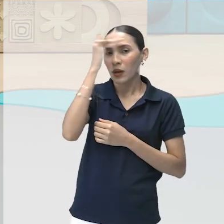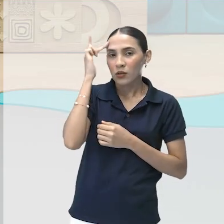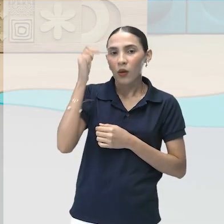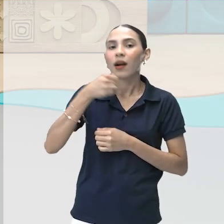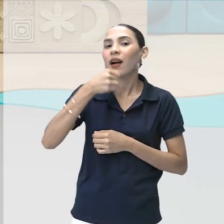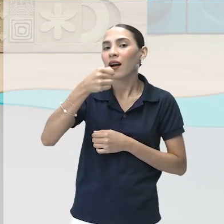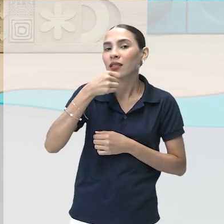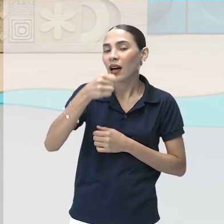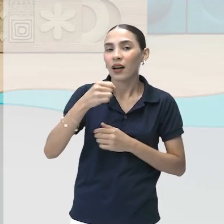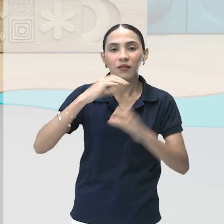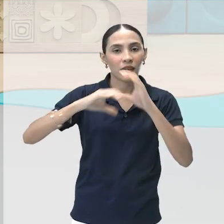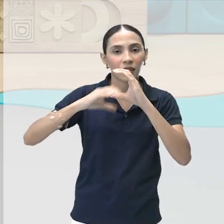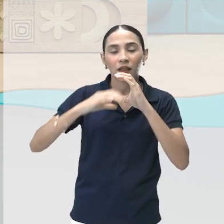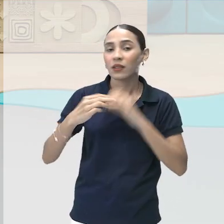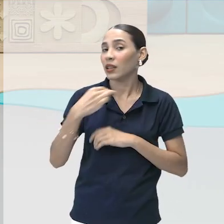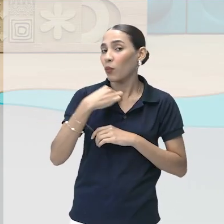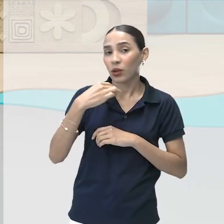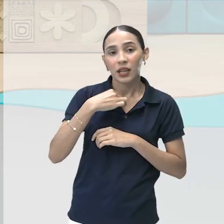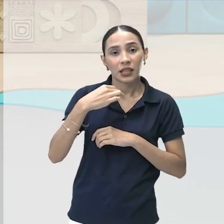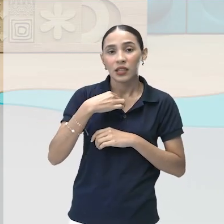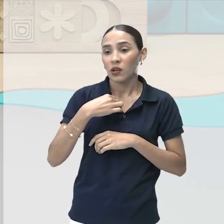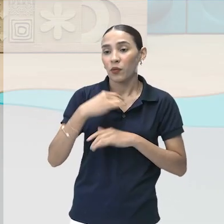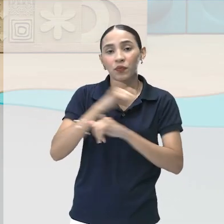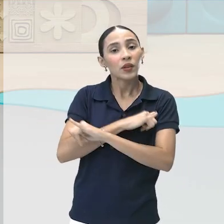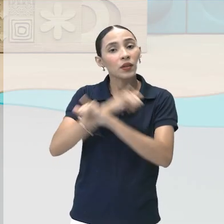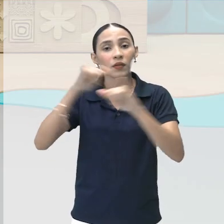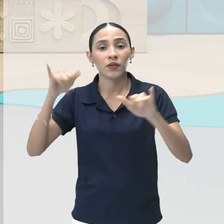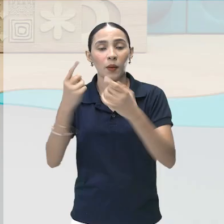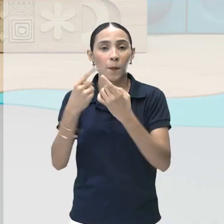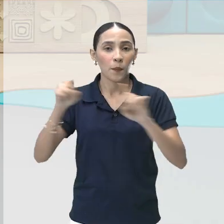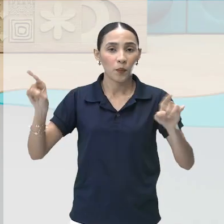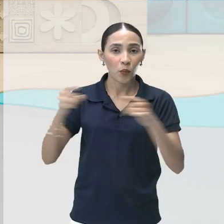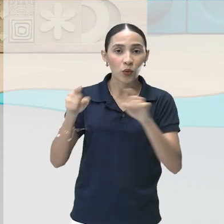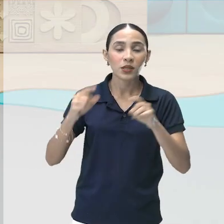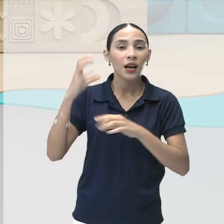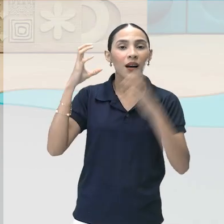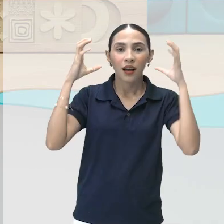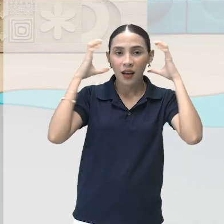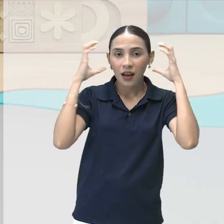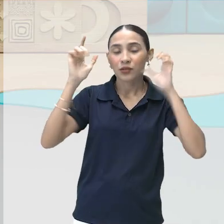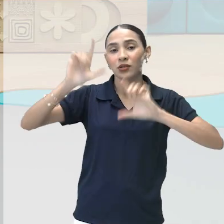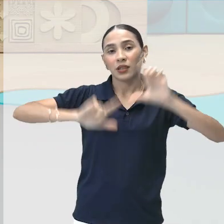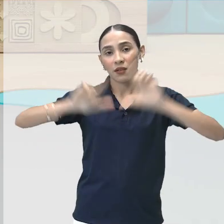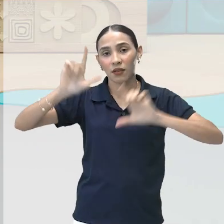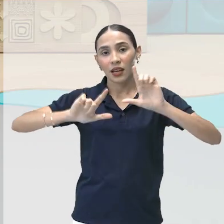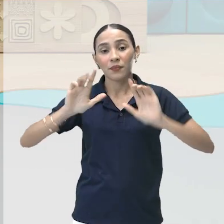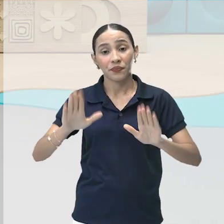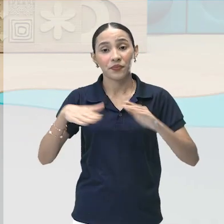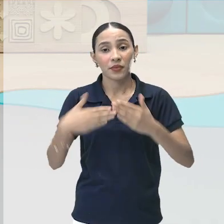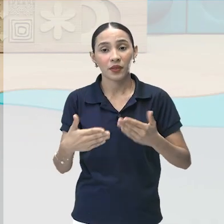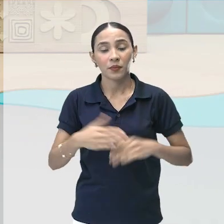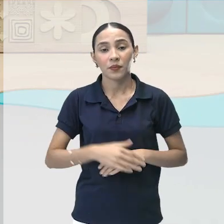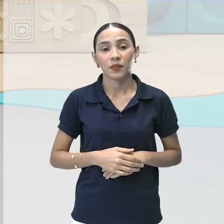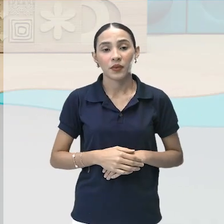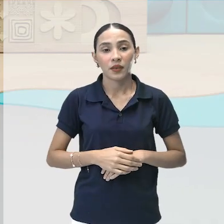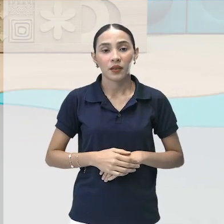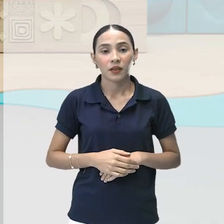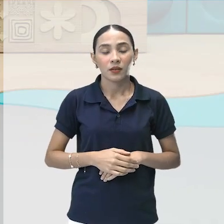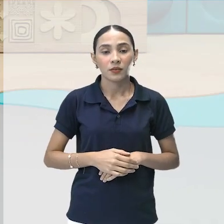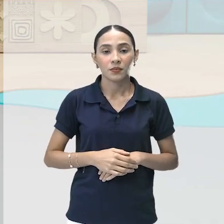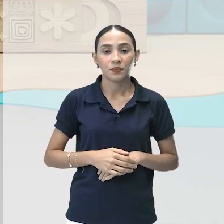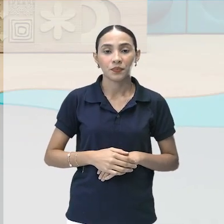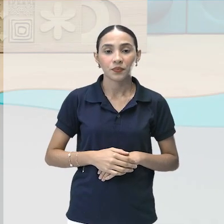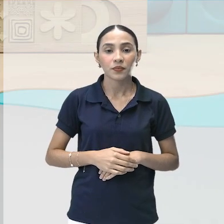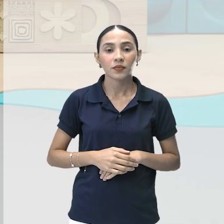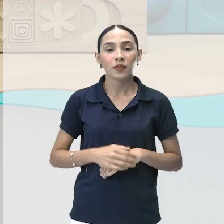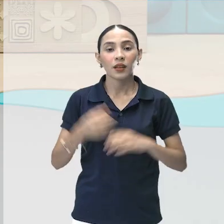poderiam colocar suas músicas, por exemplo, nas rádios, na TV. Então, vamos falar agora